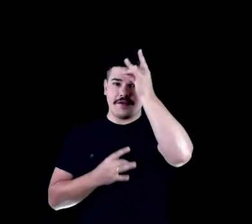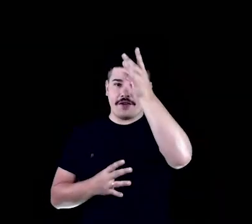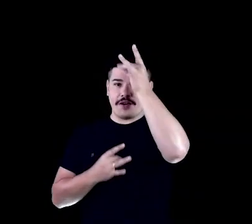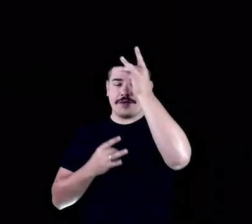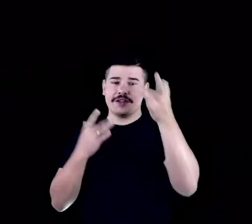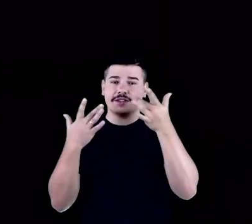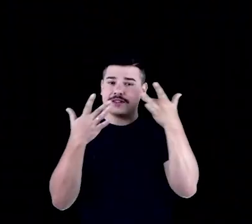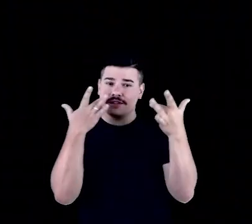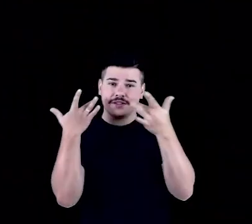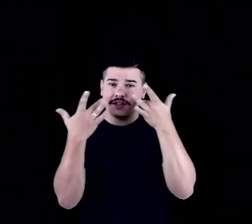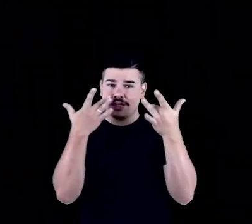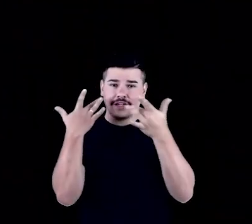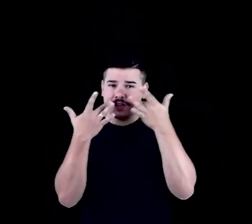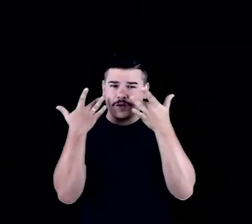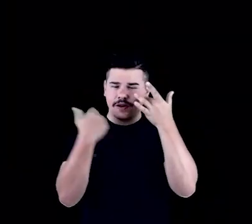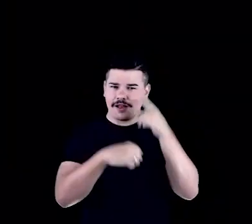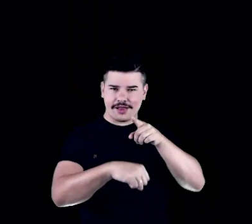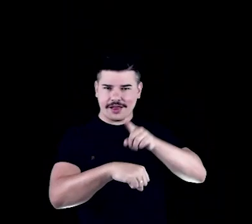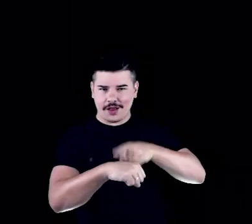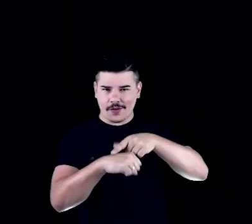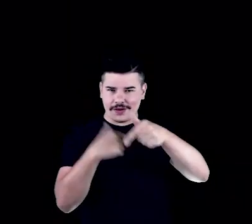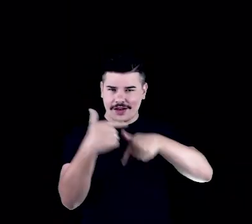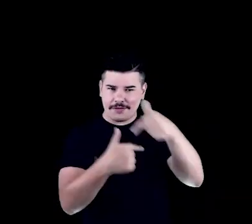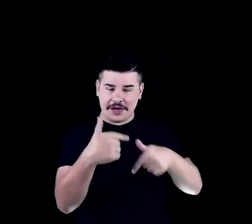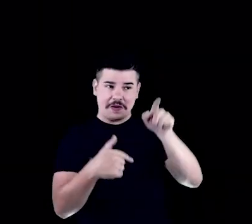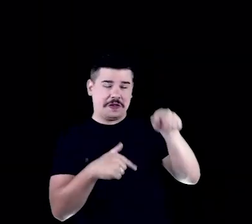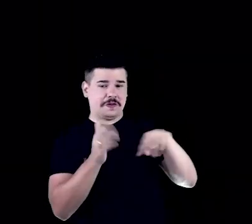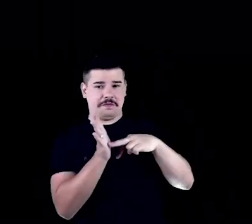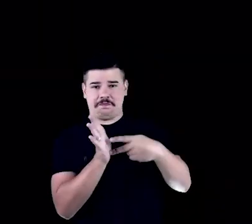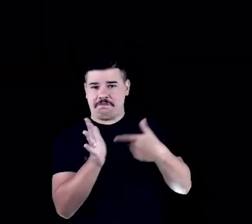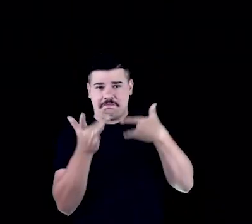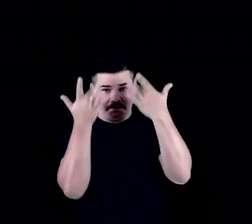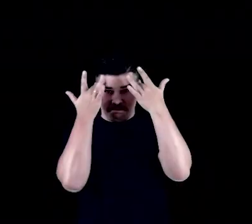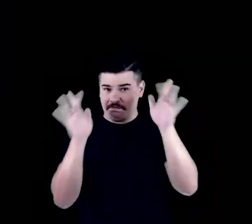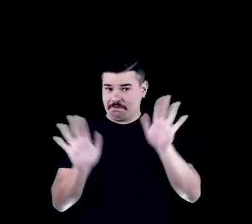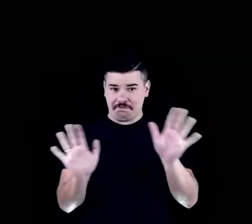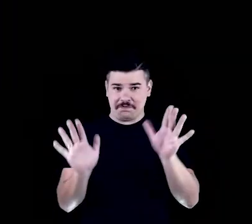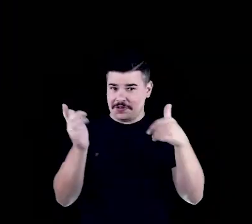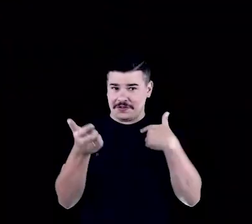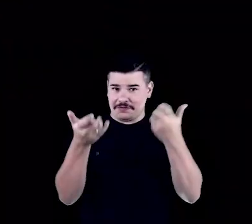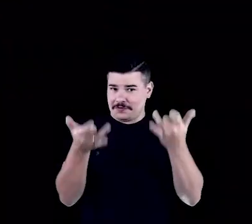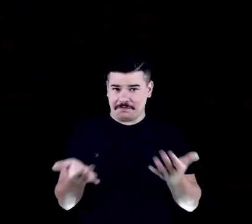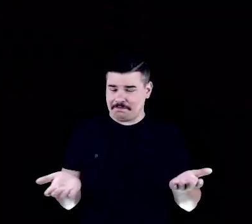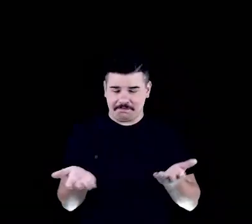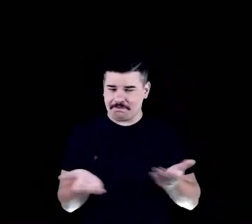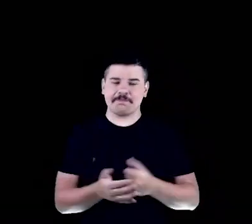performáticos, cênicos, spoken words. Eu não tenho a menor ideia do que seja, já me